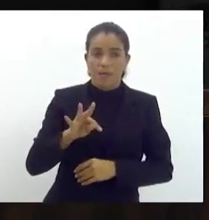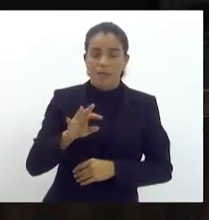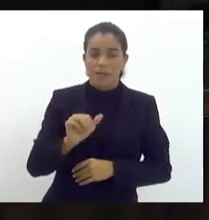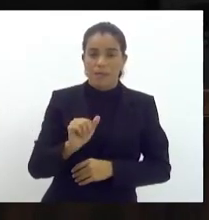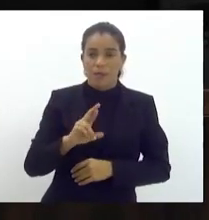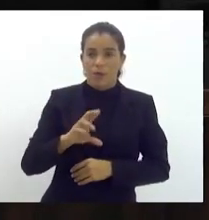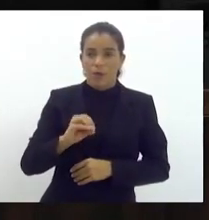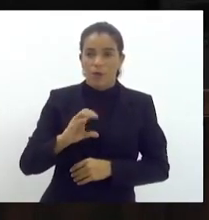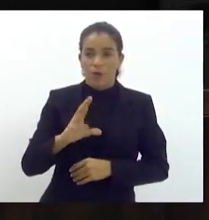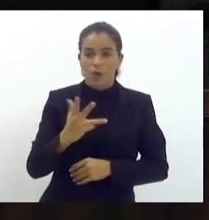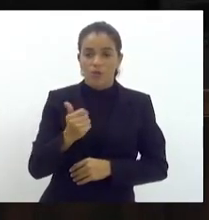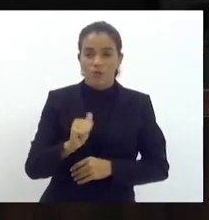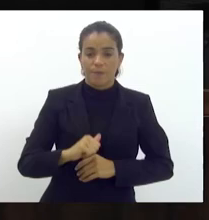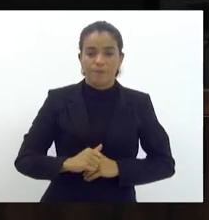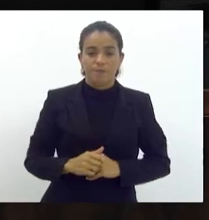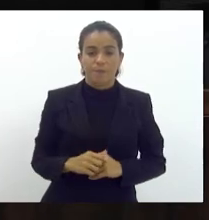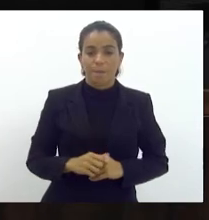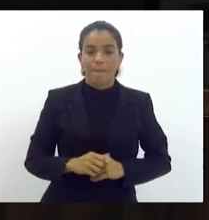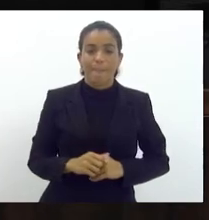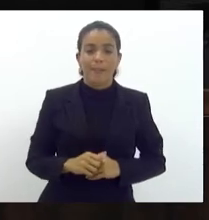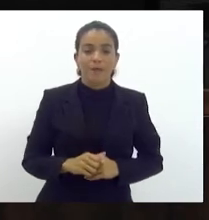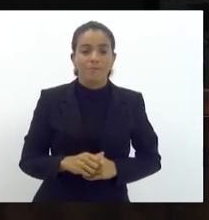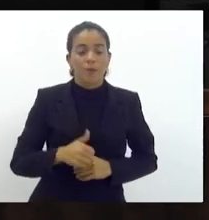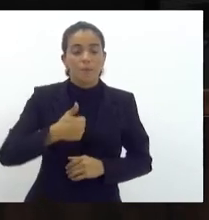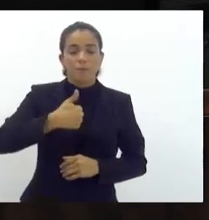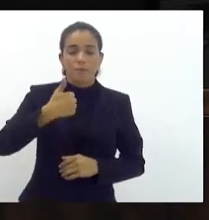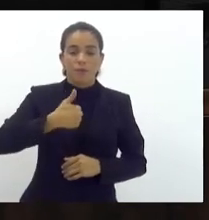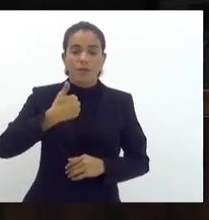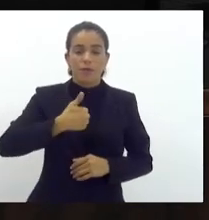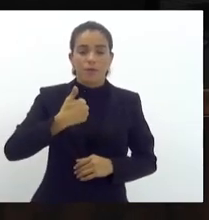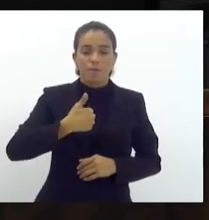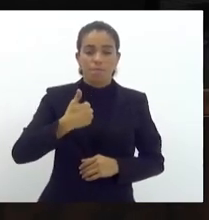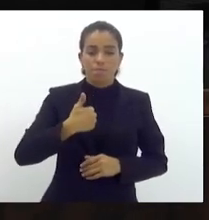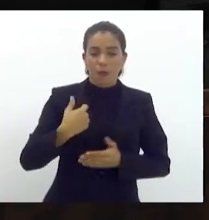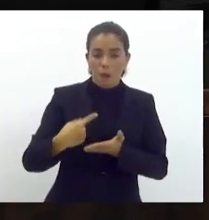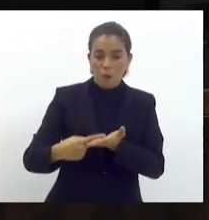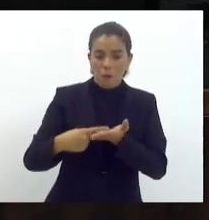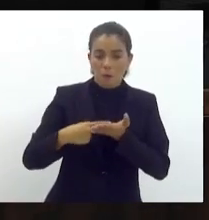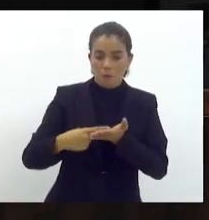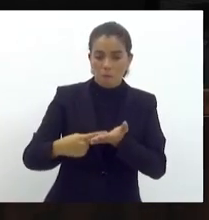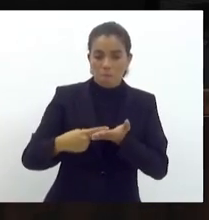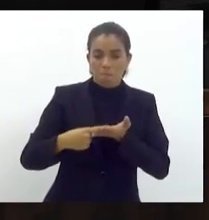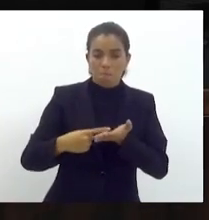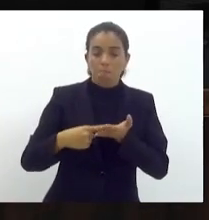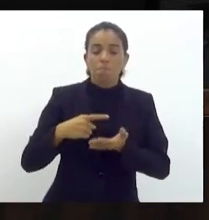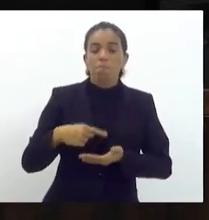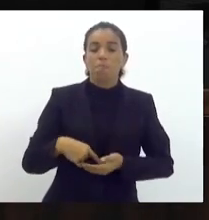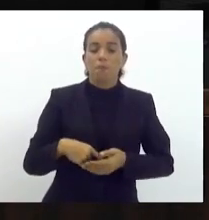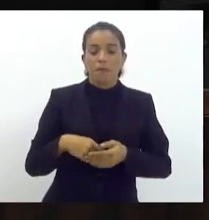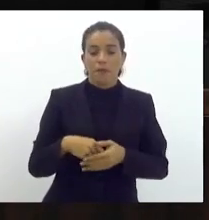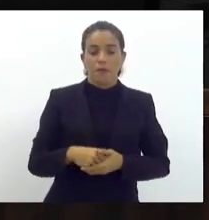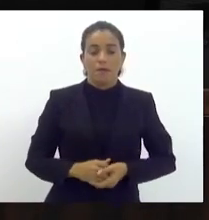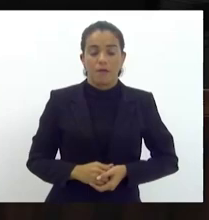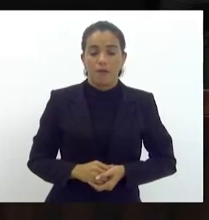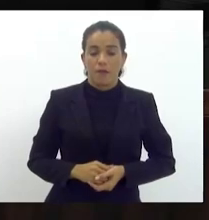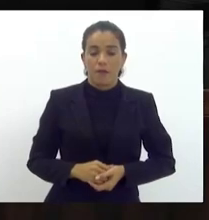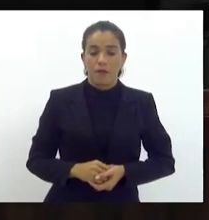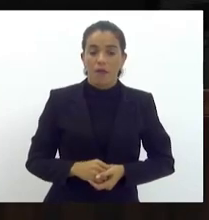o primeiro da nossa segunda sessão extraordinária conforme acordado Estamos jogando para a próxima extraordinária